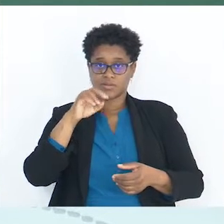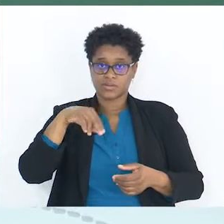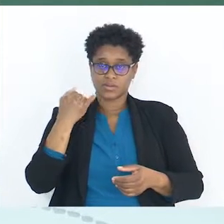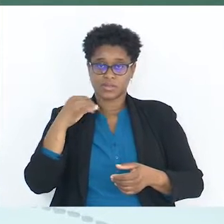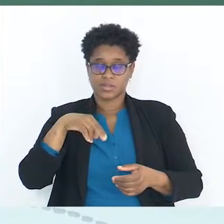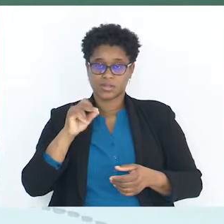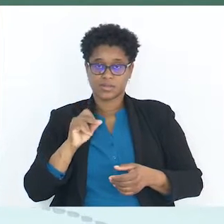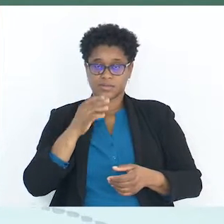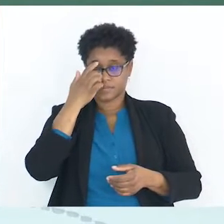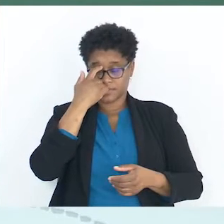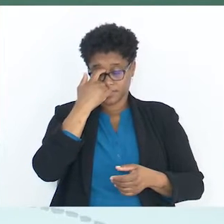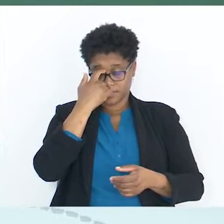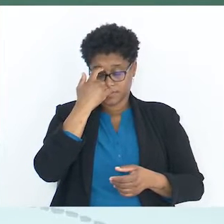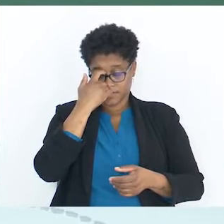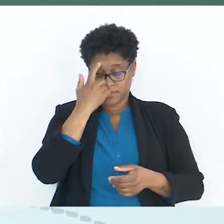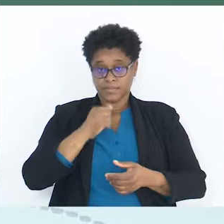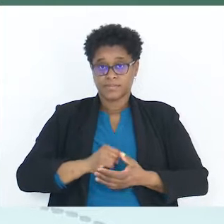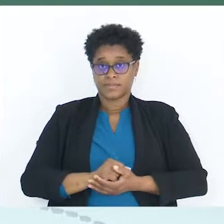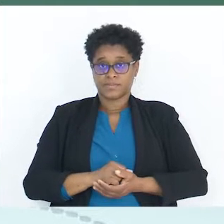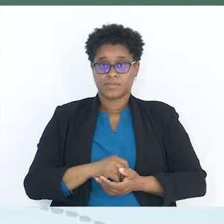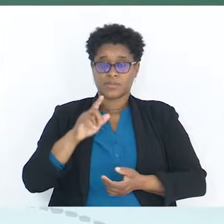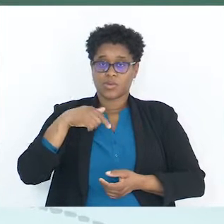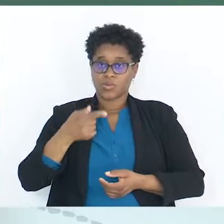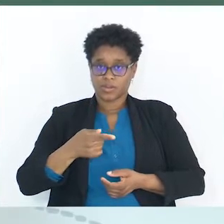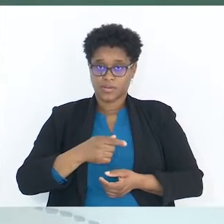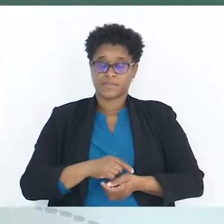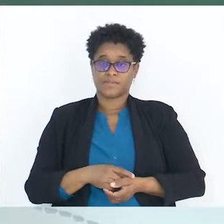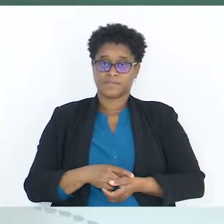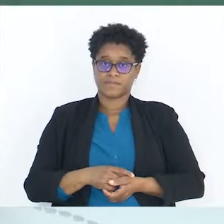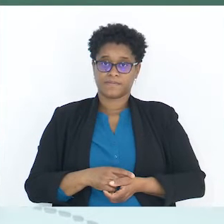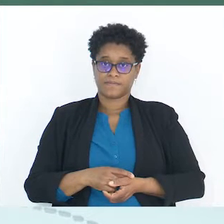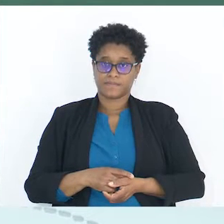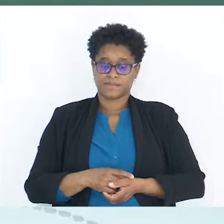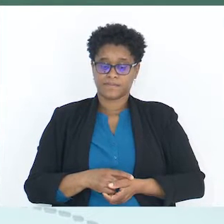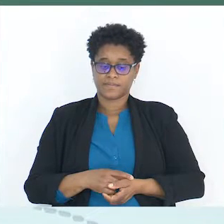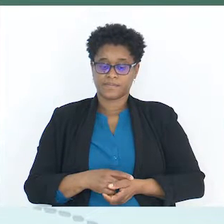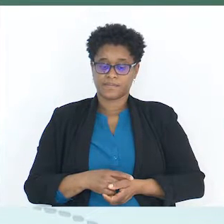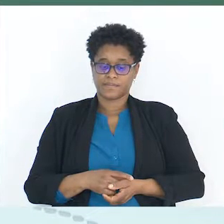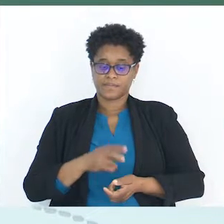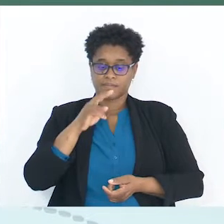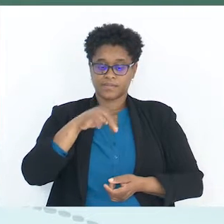a